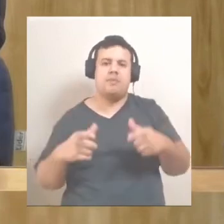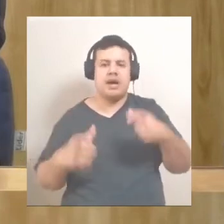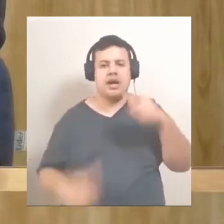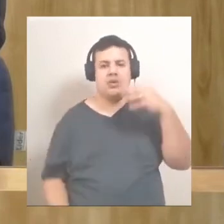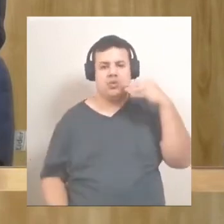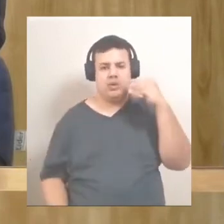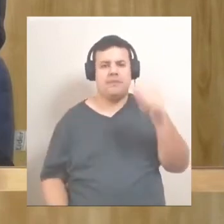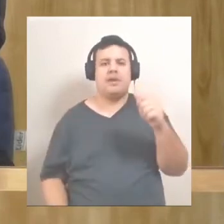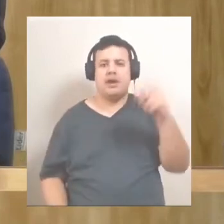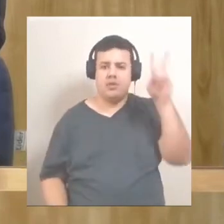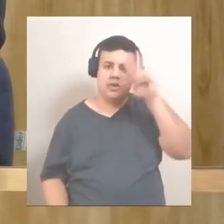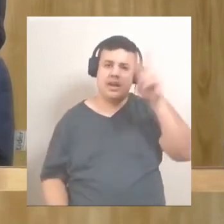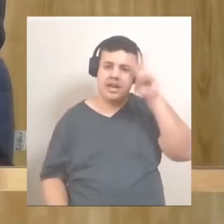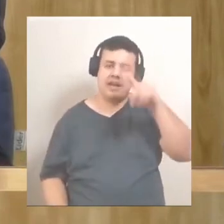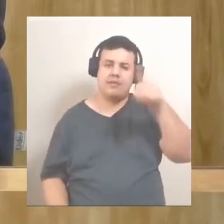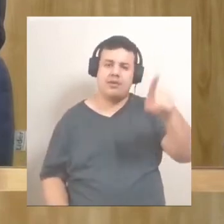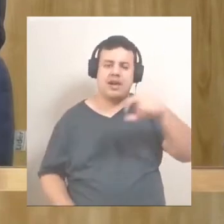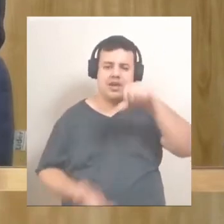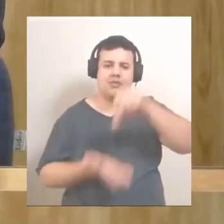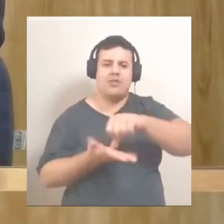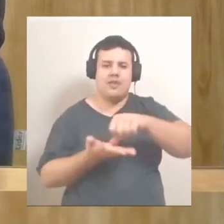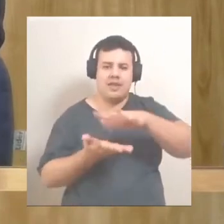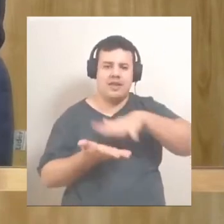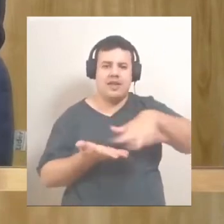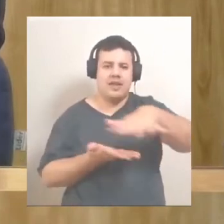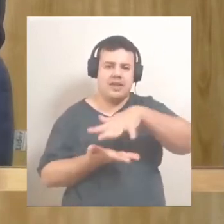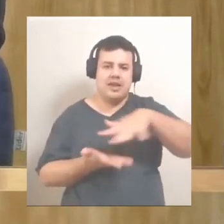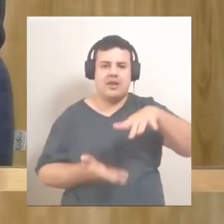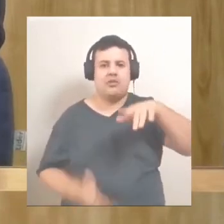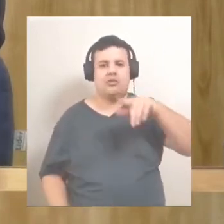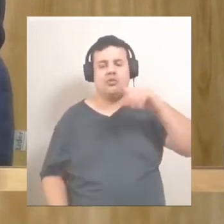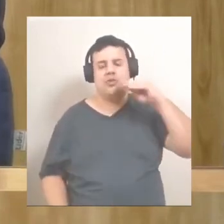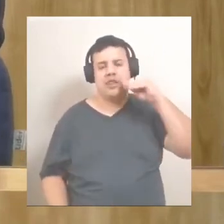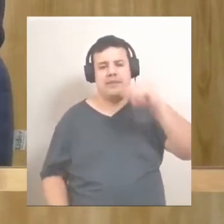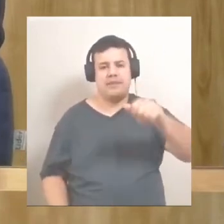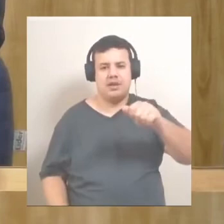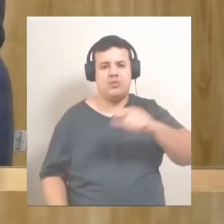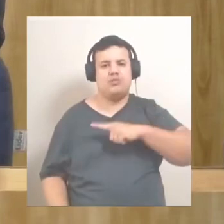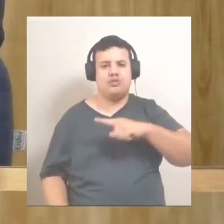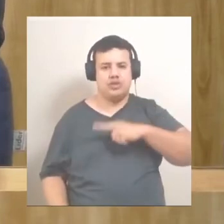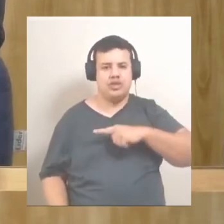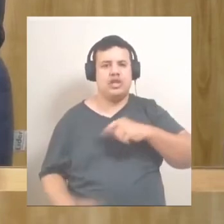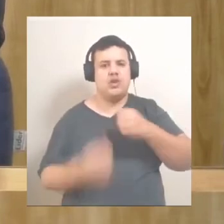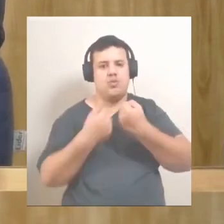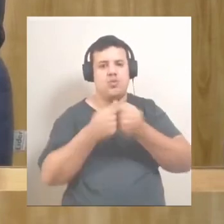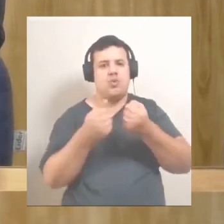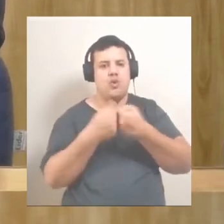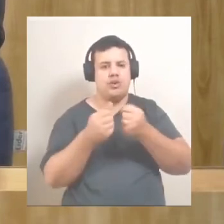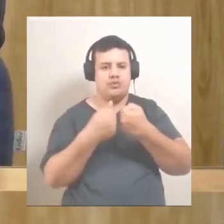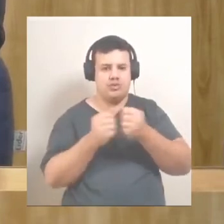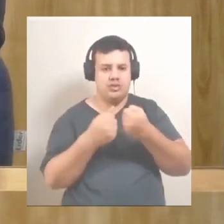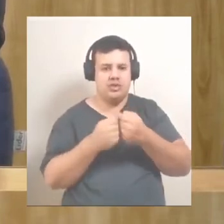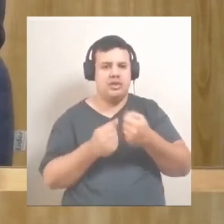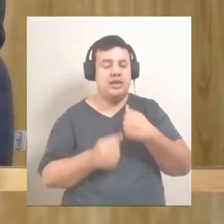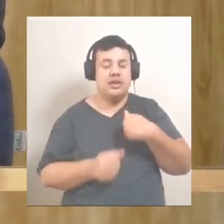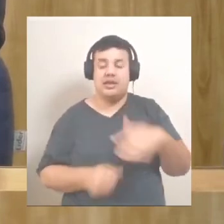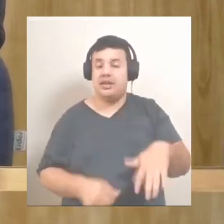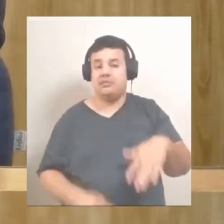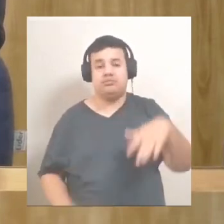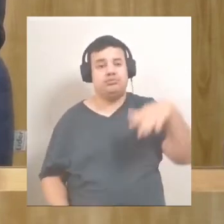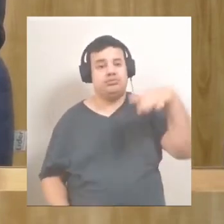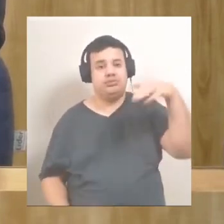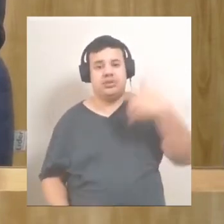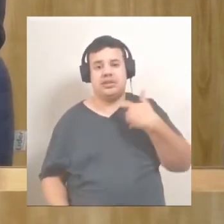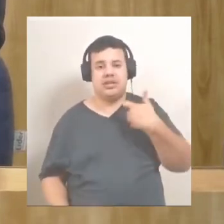lembro ali no Largo do Limão, tinha um ônibus, que eu morei no bairro do Limão, gente, desde que eu nasci até os meus